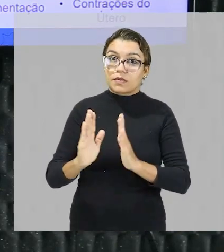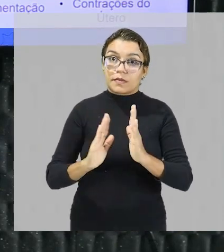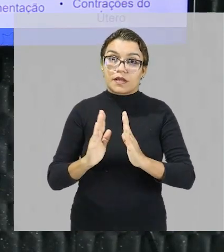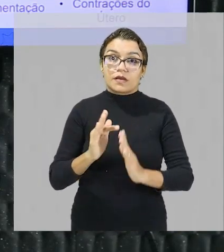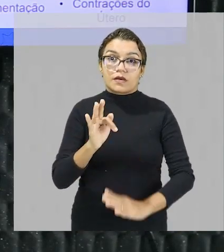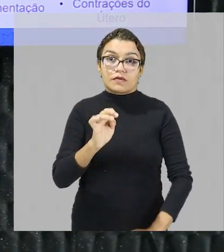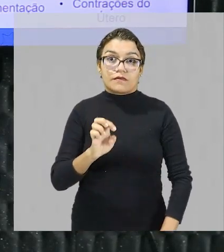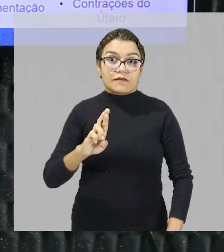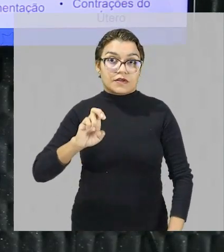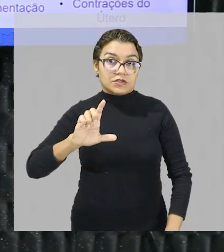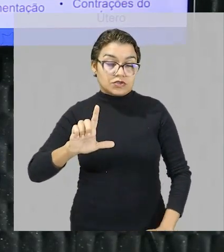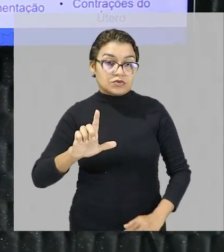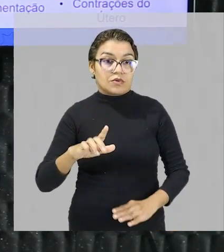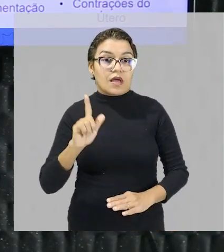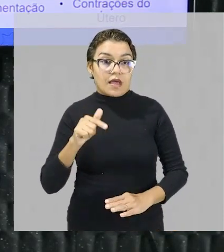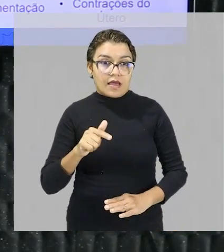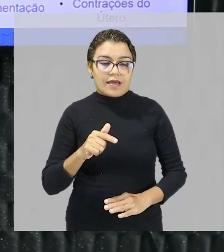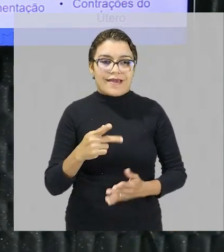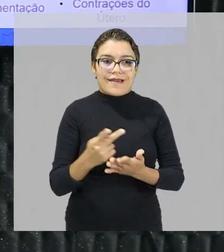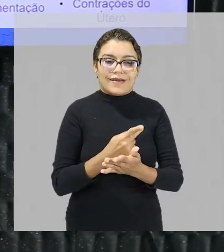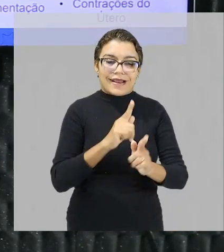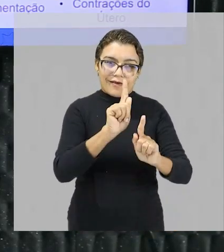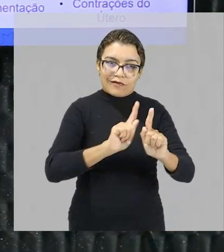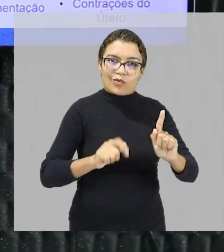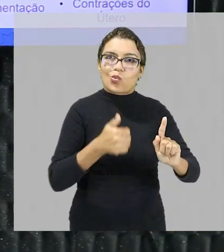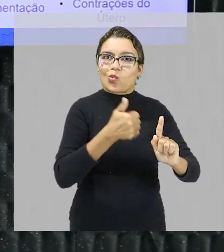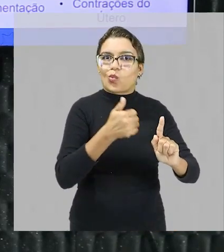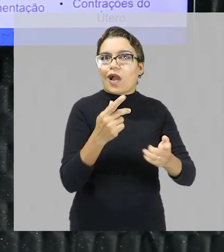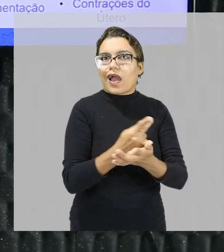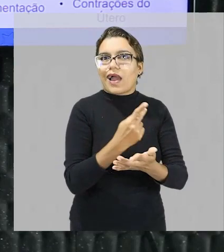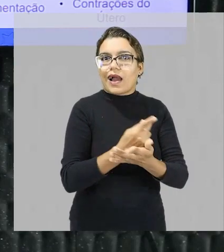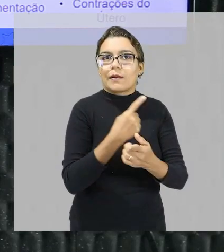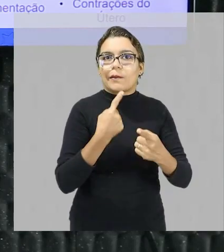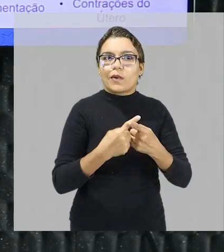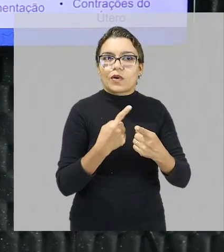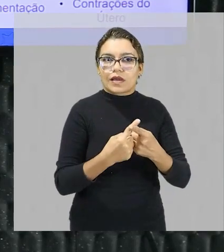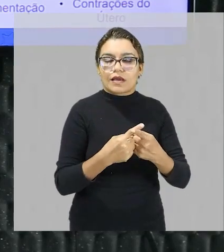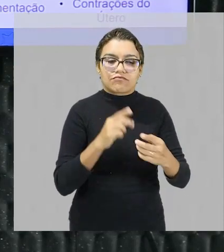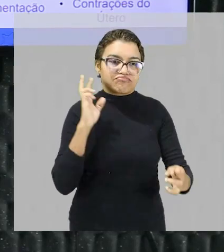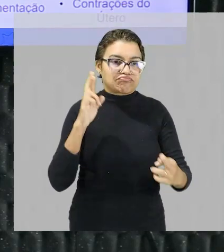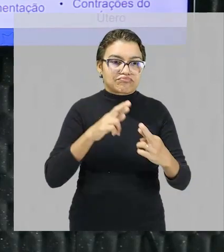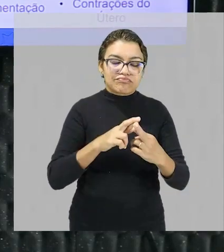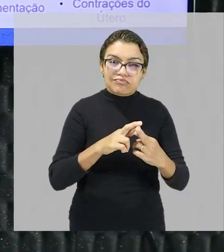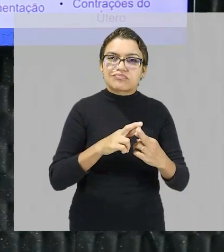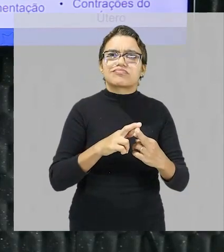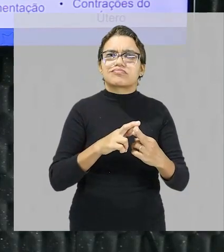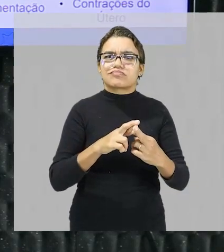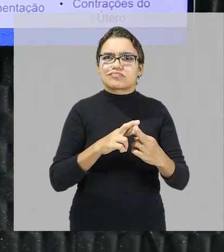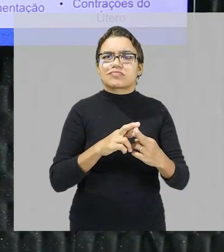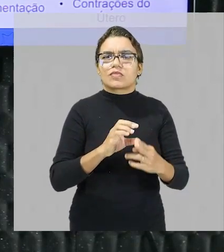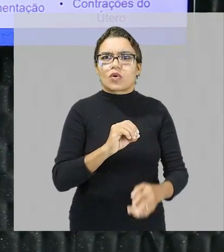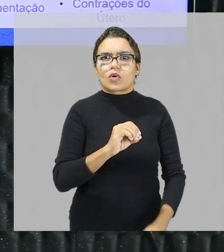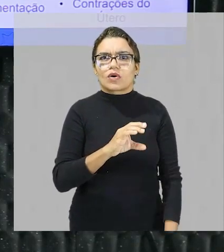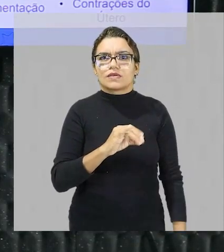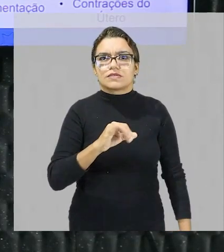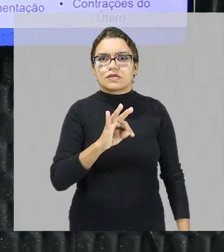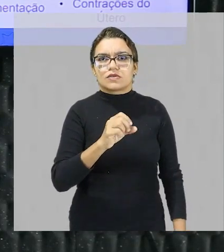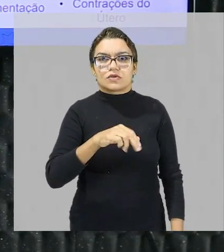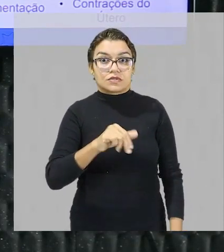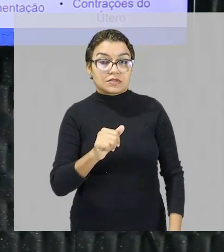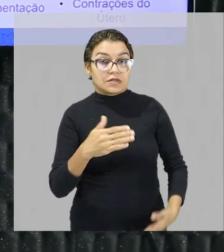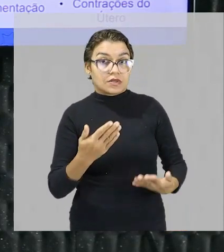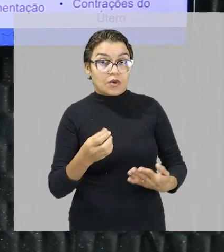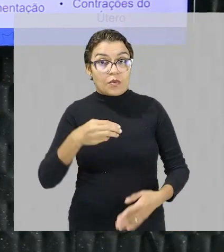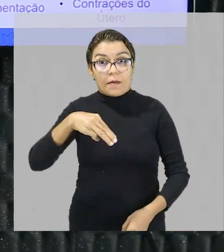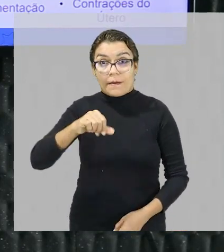O que está errado aqui é o gráfico 1, porque ele está falando que se o gráfico 1 referir-se aos níveis de ocitocina,